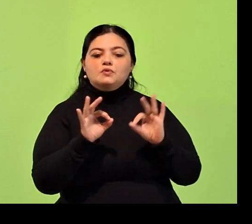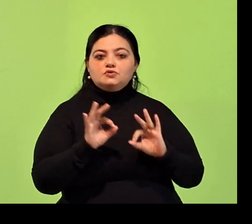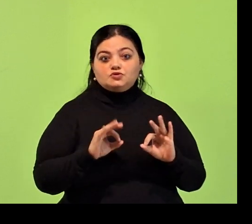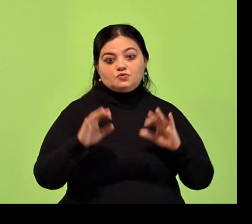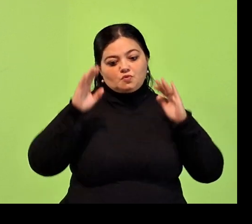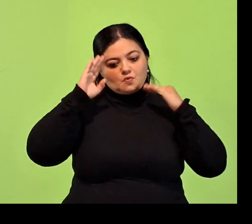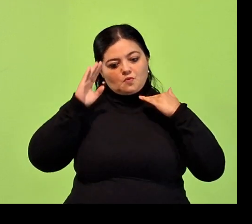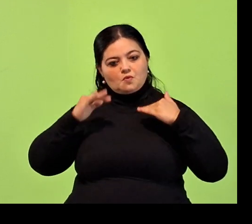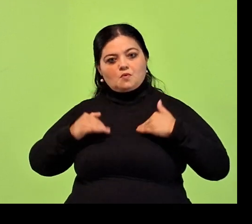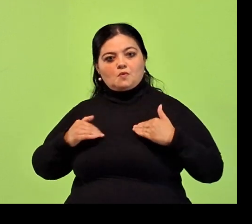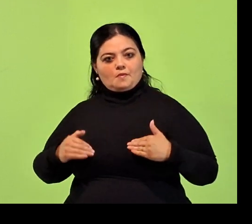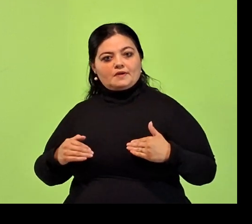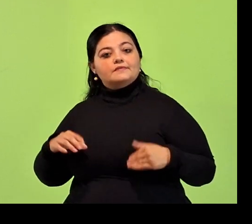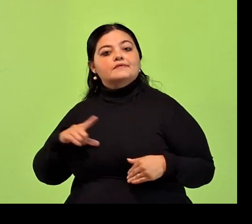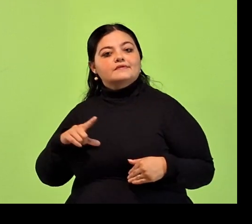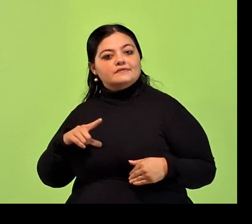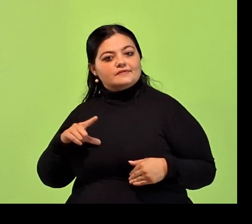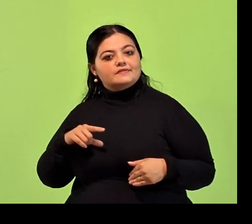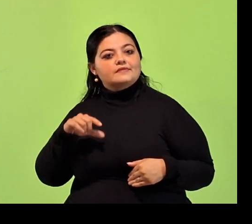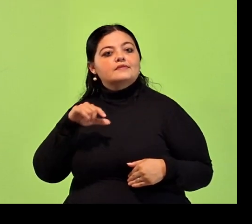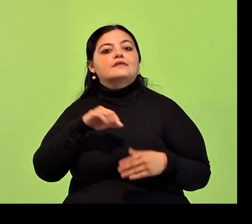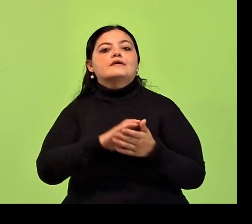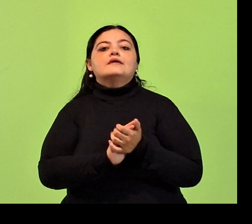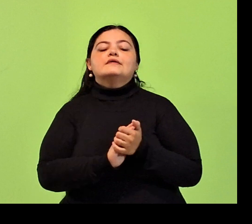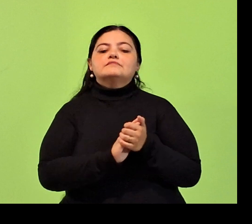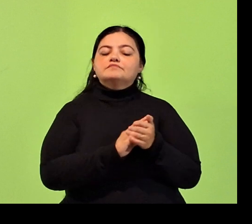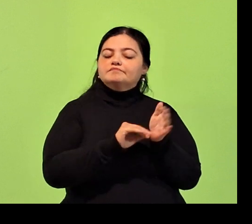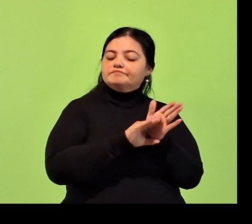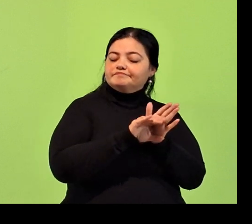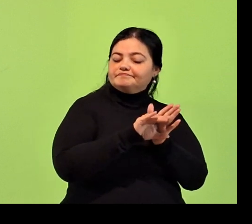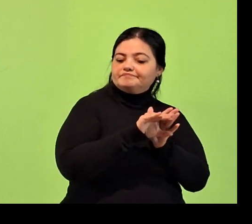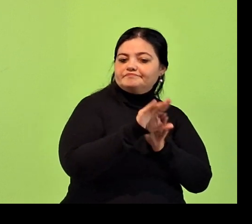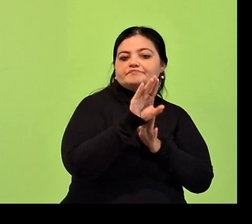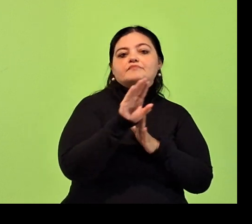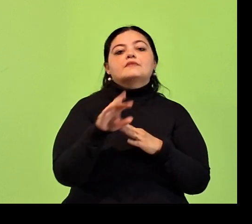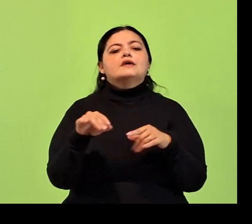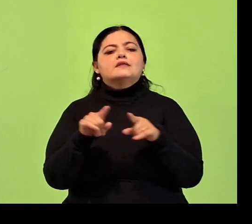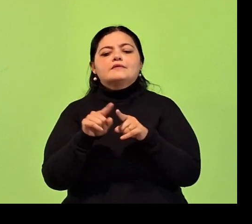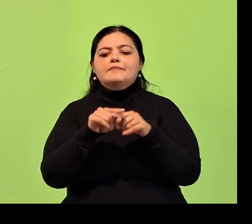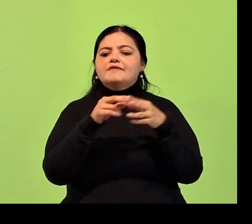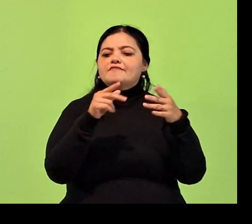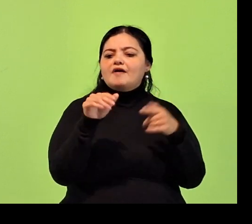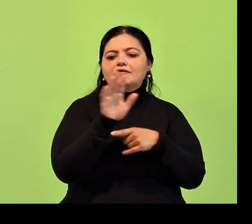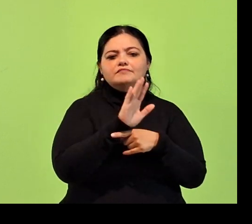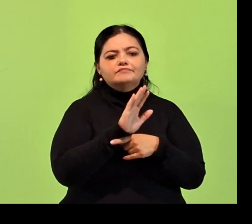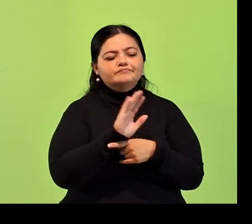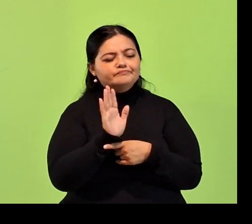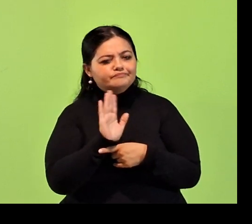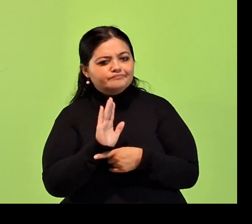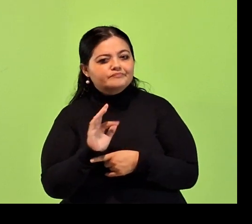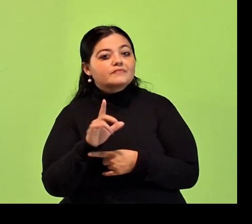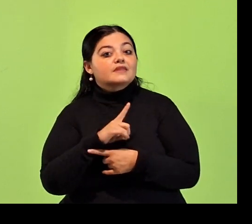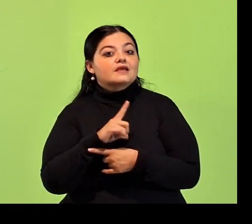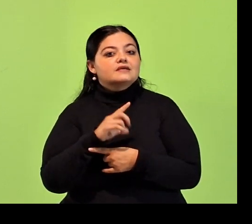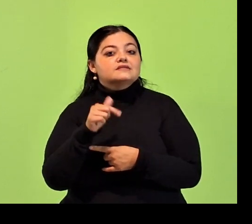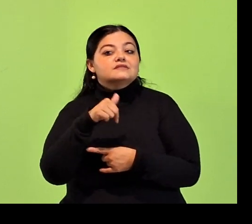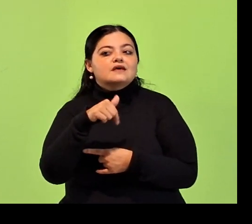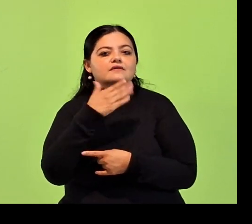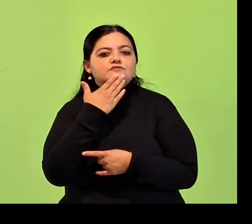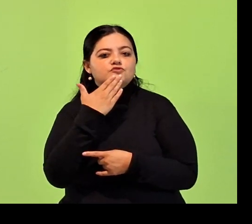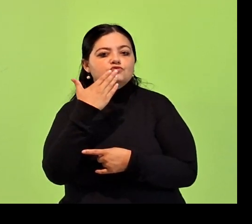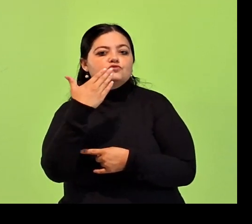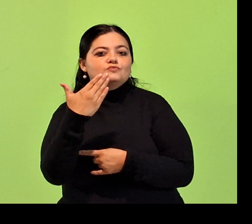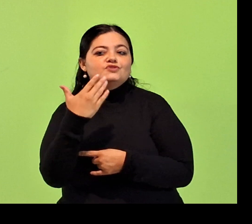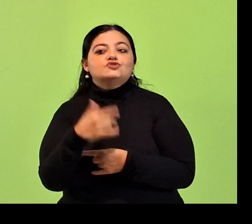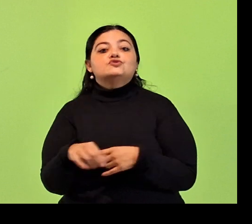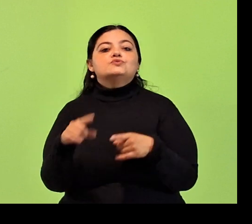para série na Globoplay e que já possibilitou a abertura de diversas revisões criminais e, inclusive, 7 pedidos